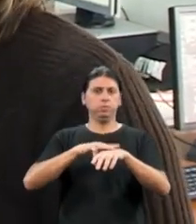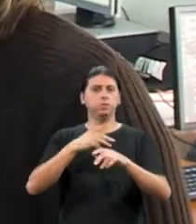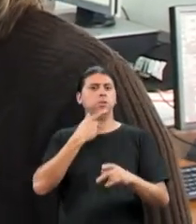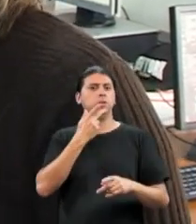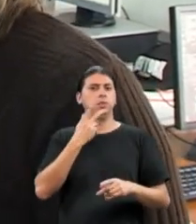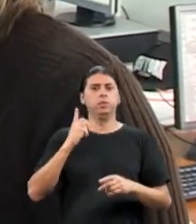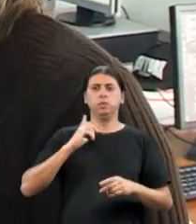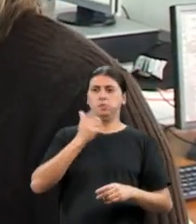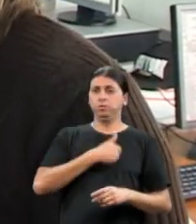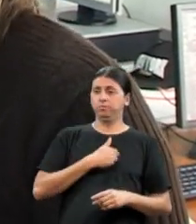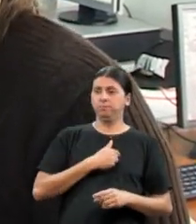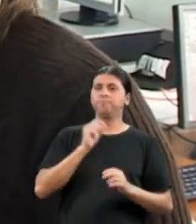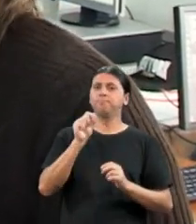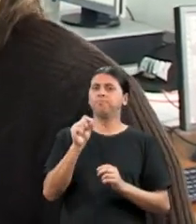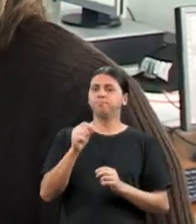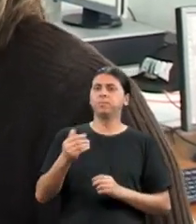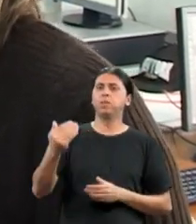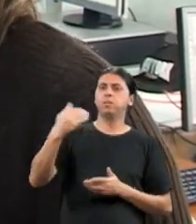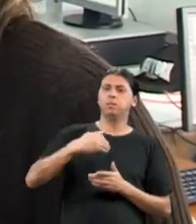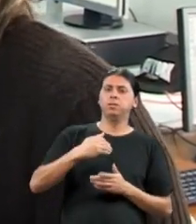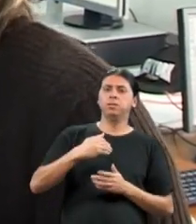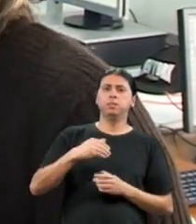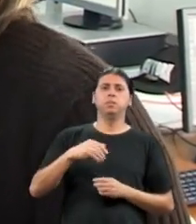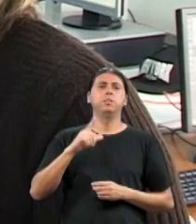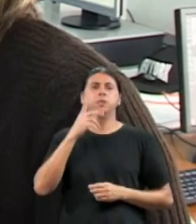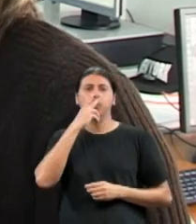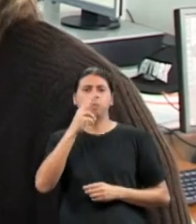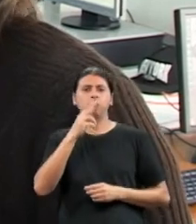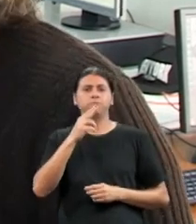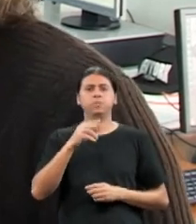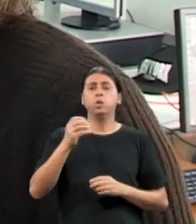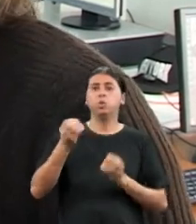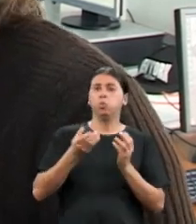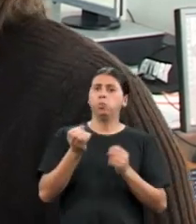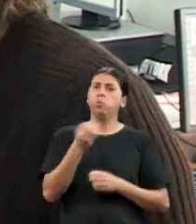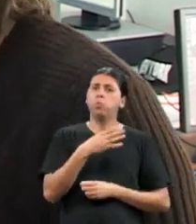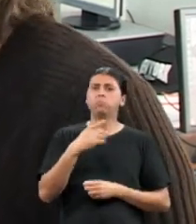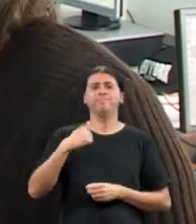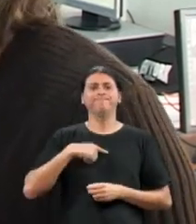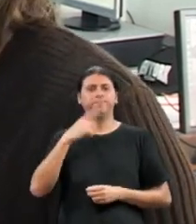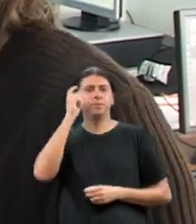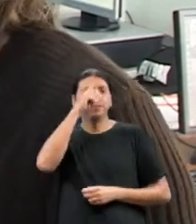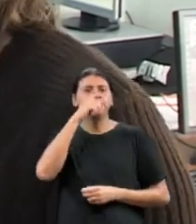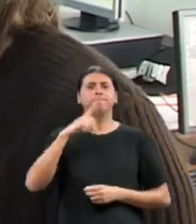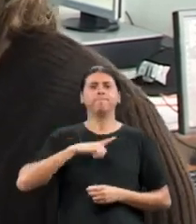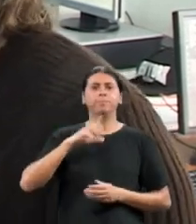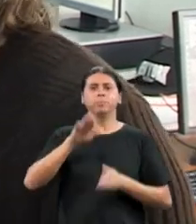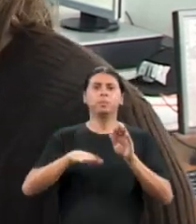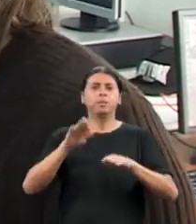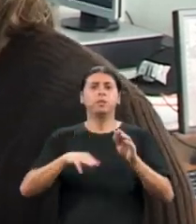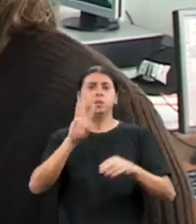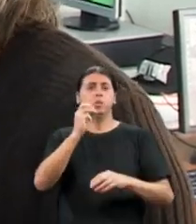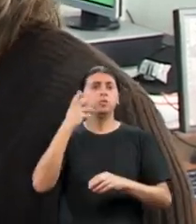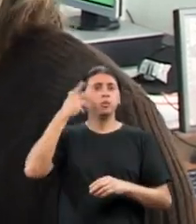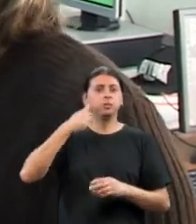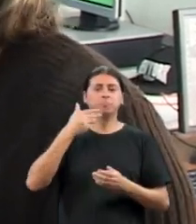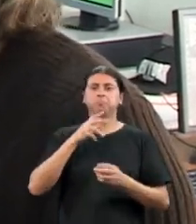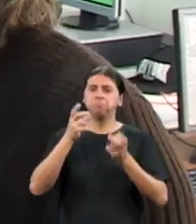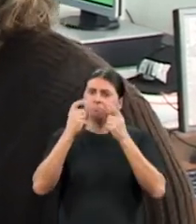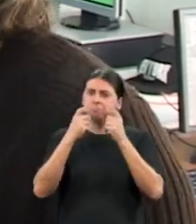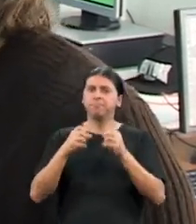eles chegam primatas, assim, né? Eles têm um pouquinho de dificuldade. Mas em no máximo 30 dias a gente consegue